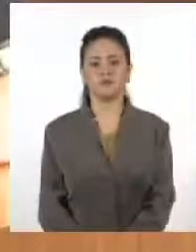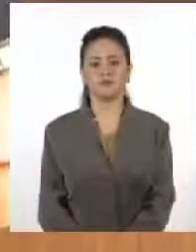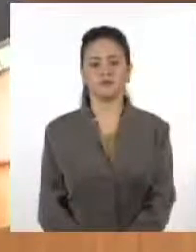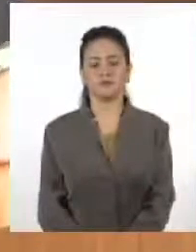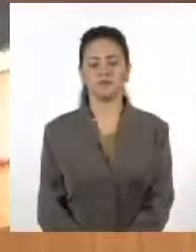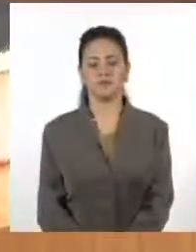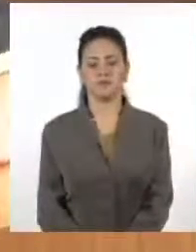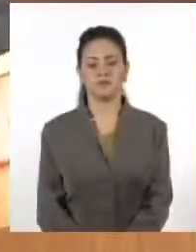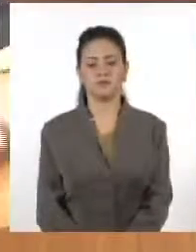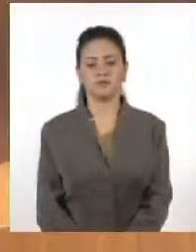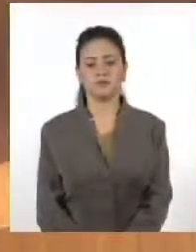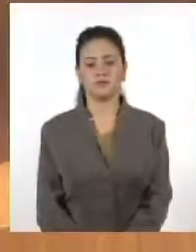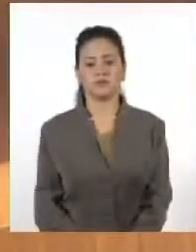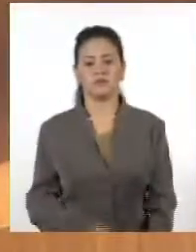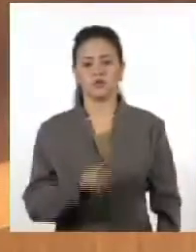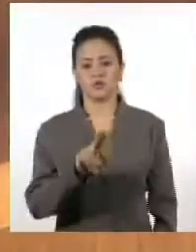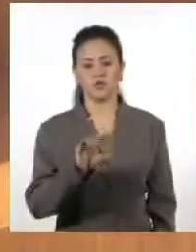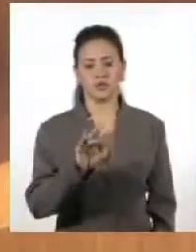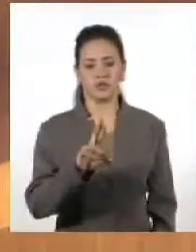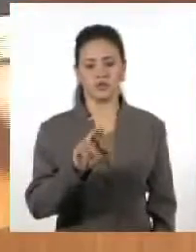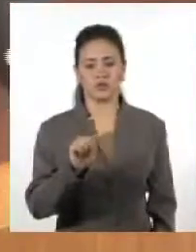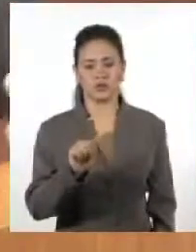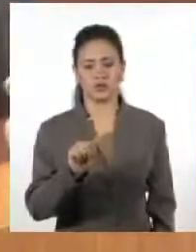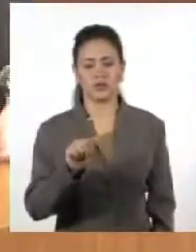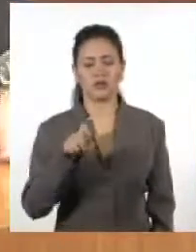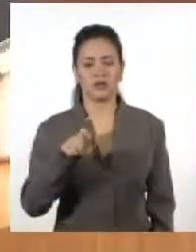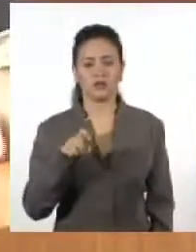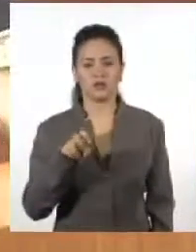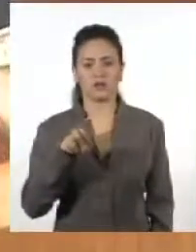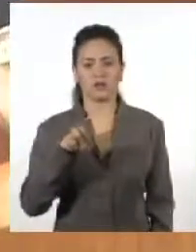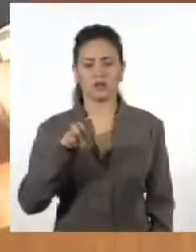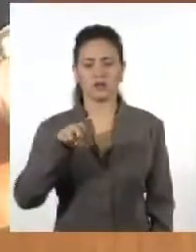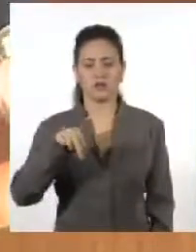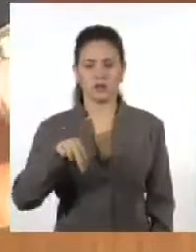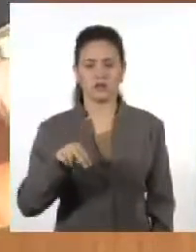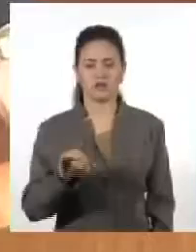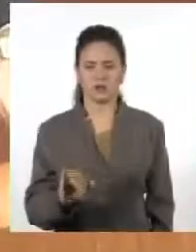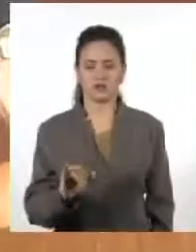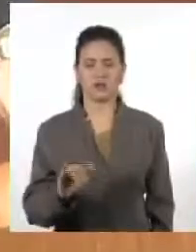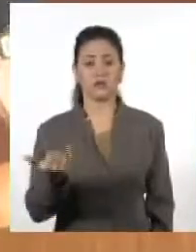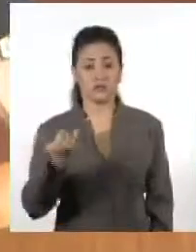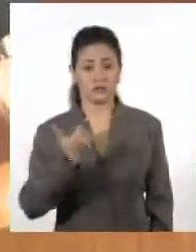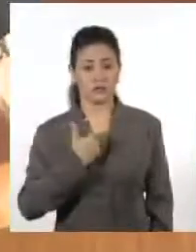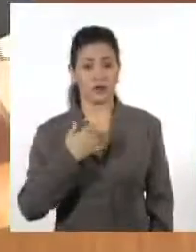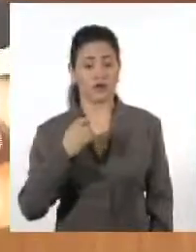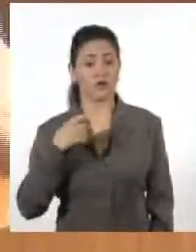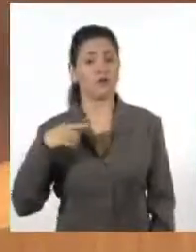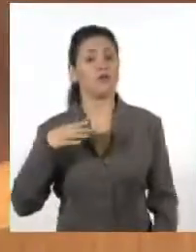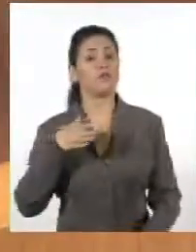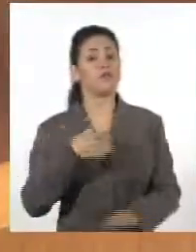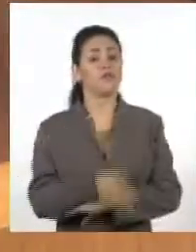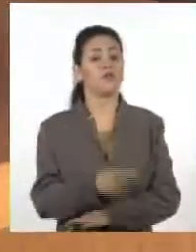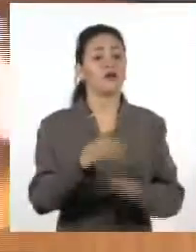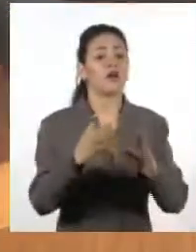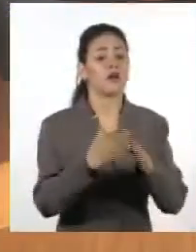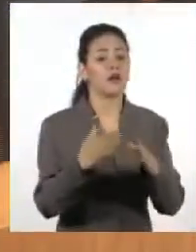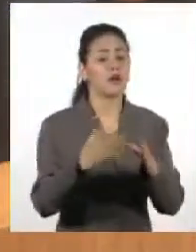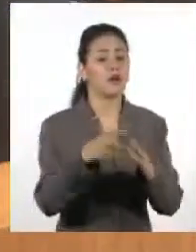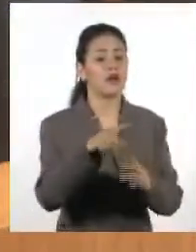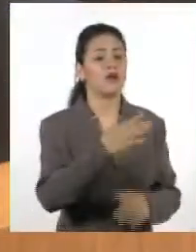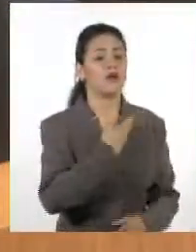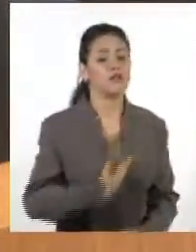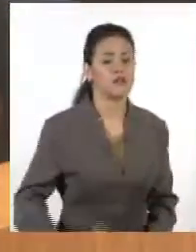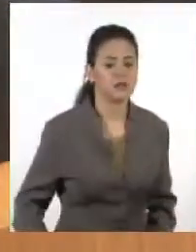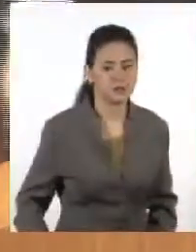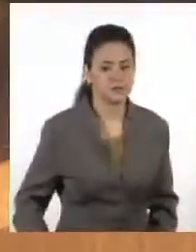me disse que foi até o palácio dos leões e sofreu ameaças do